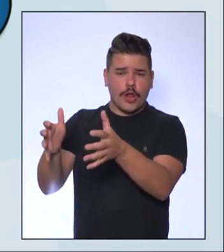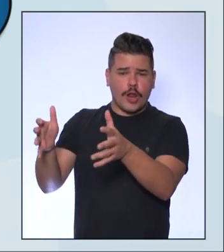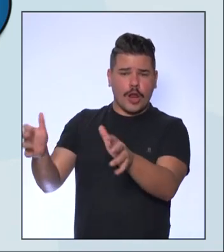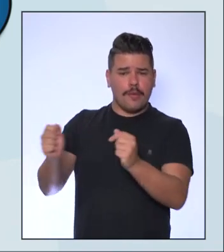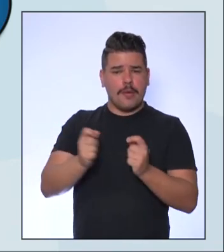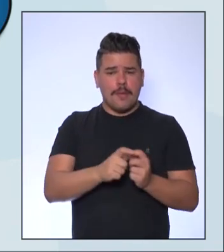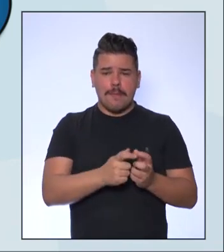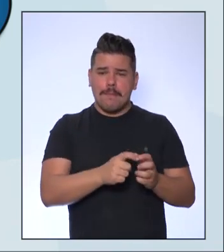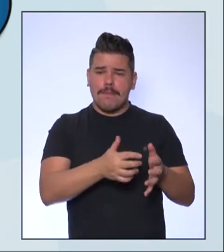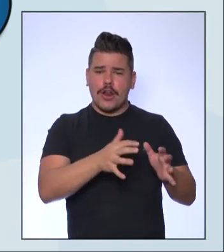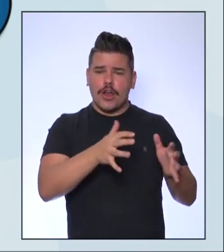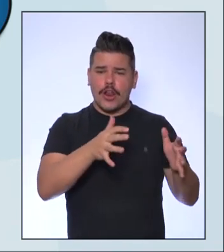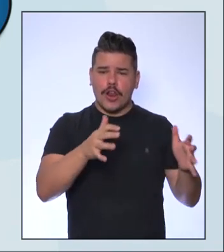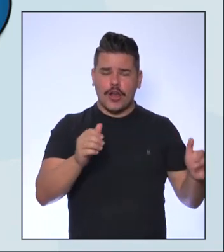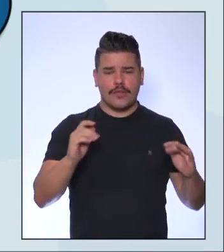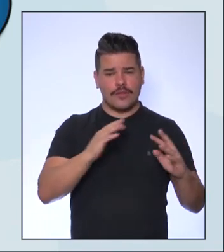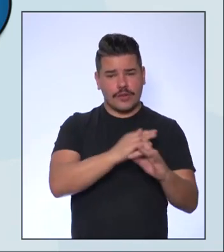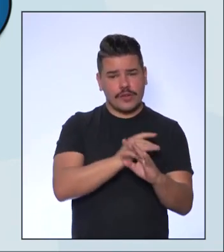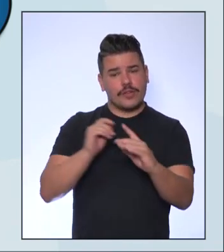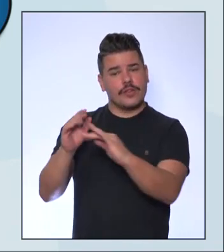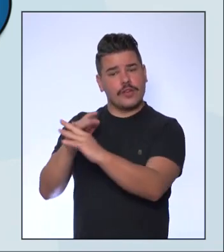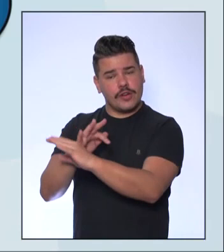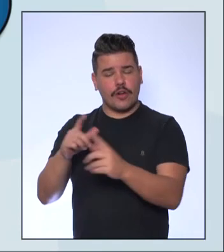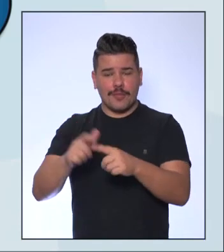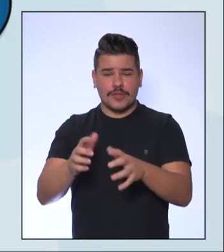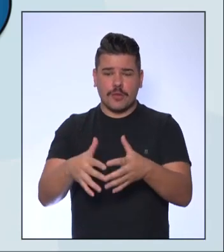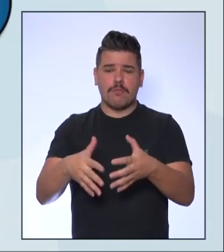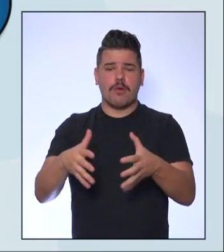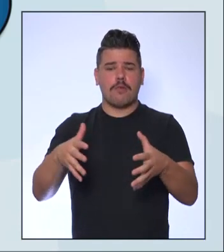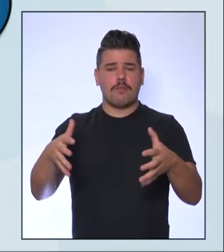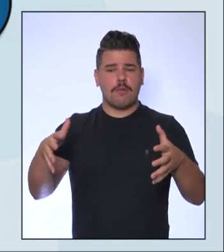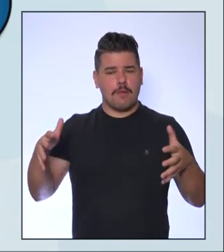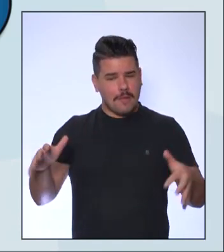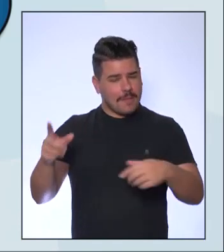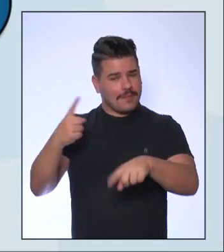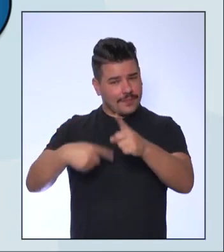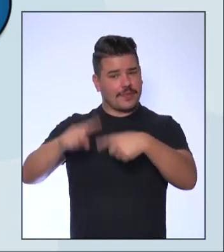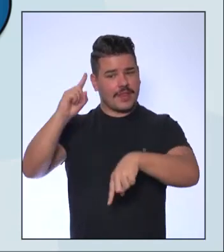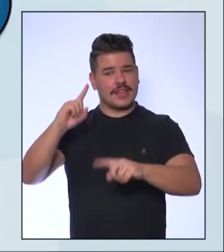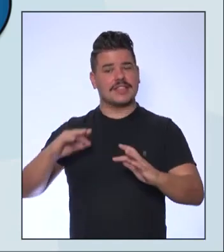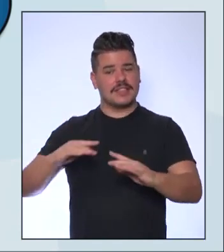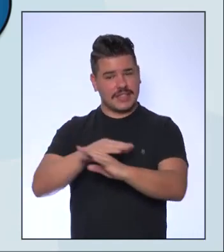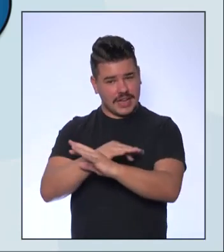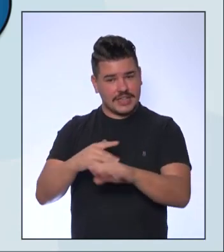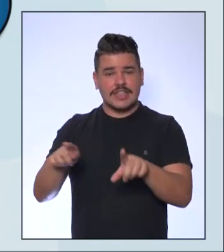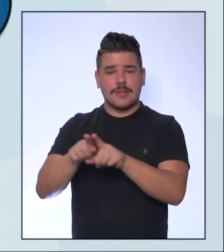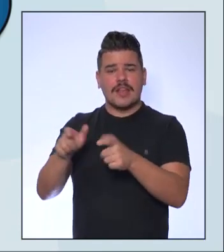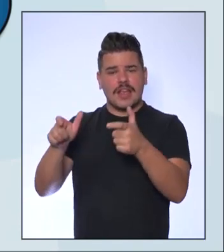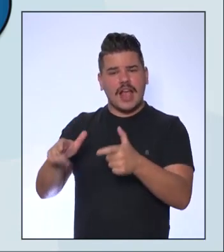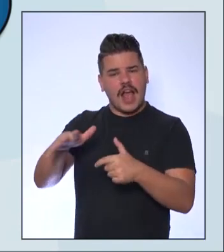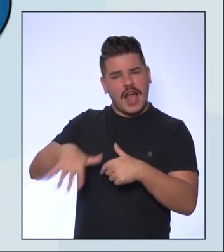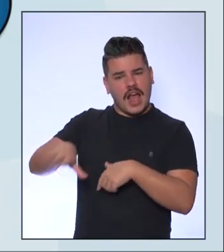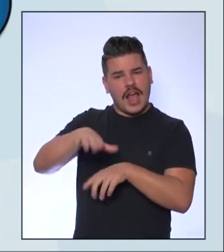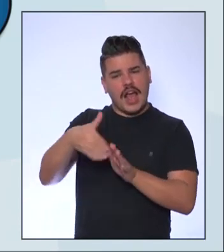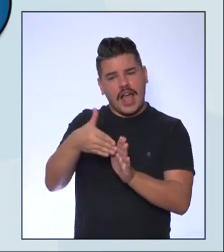população que foi até os centros urbanos. Além disso, a gente teve a revolta de Canudos, a gente